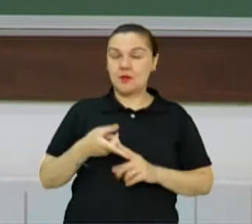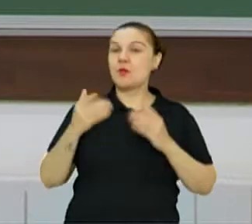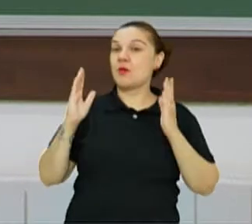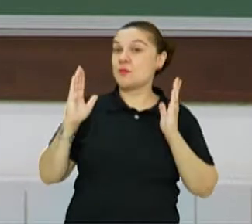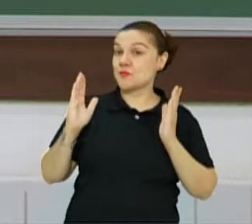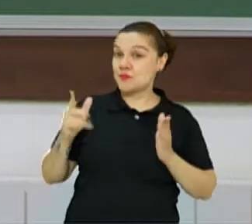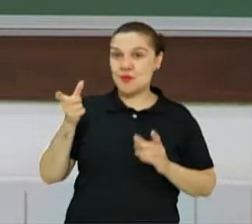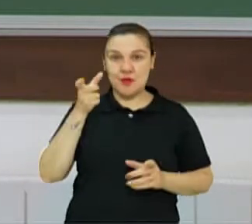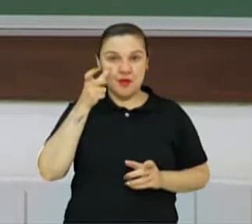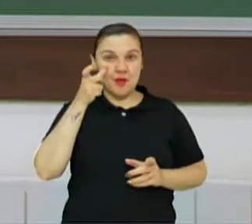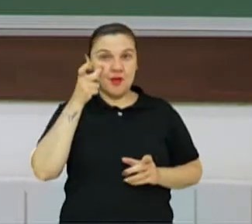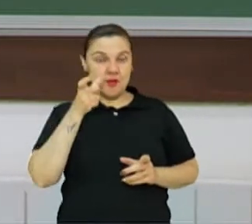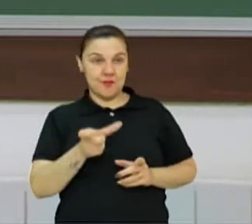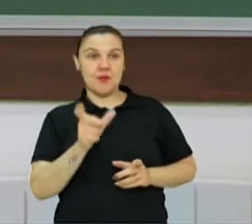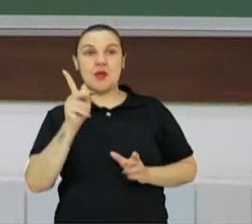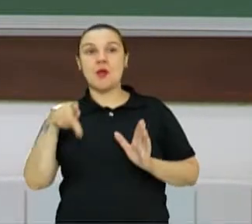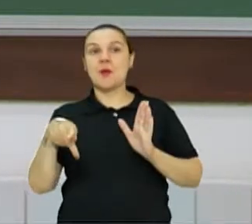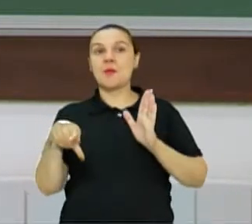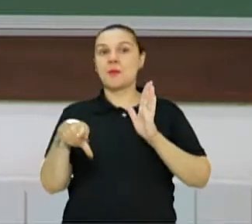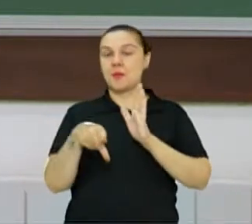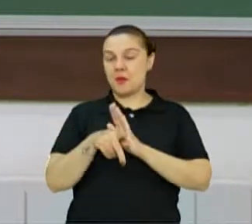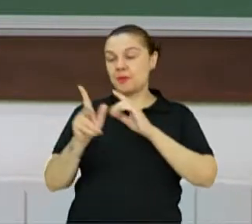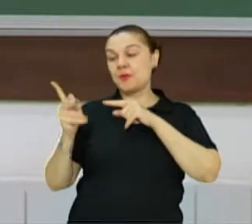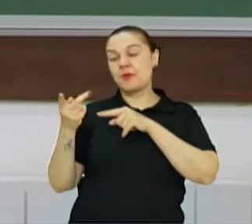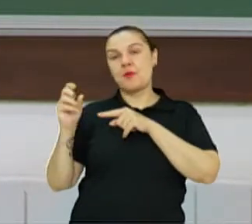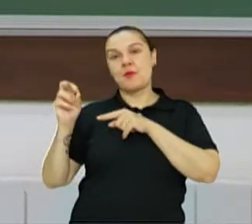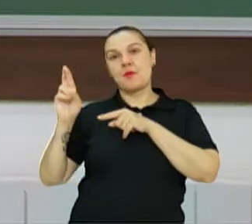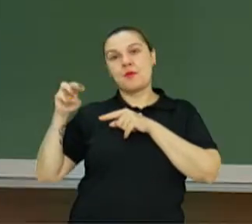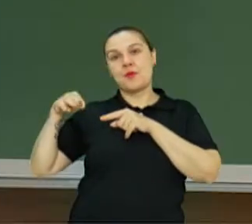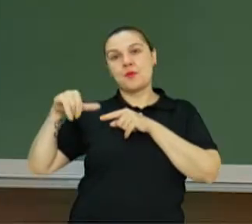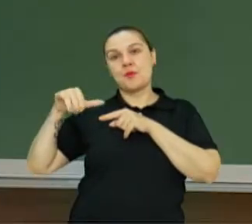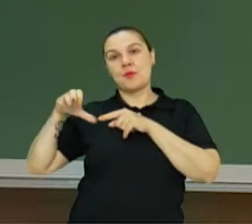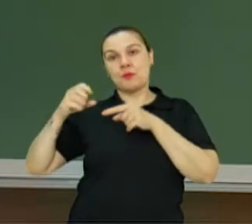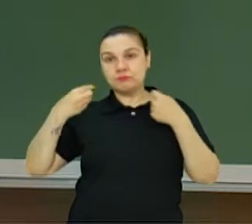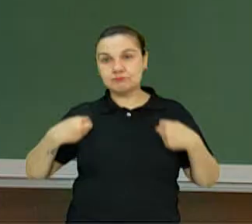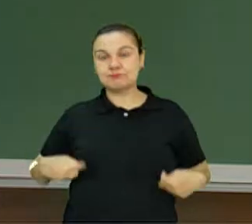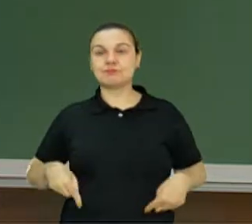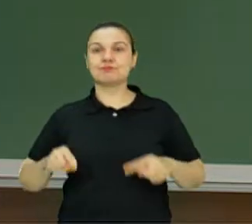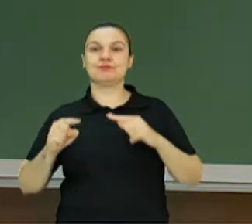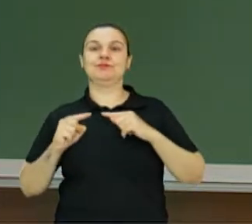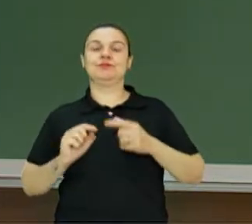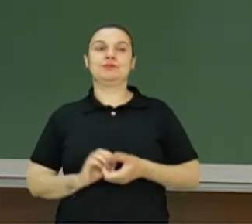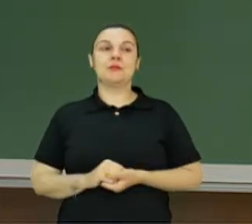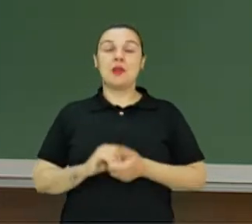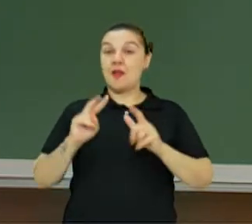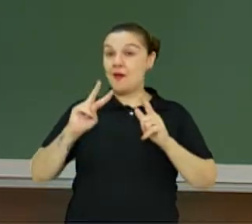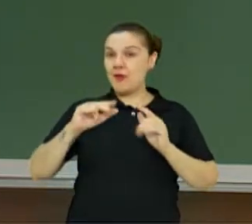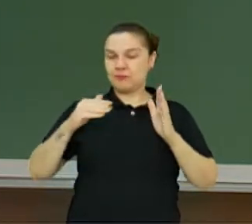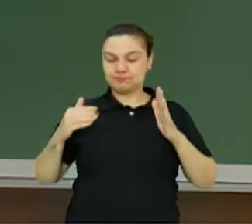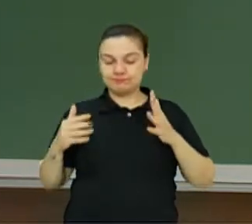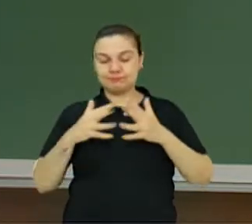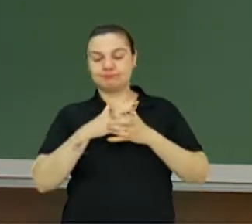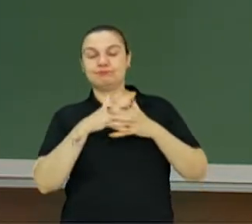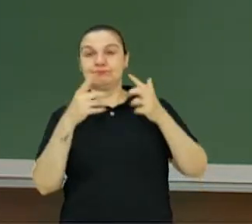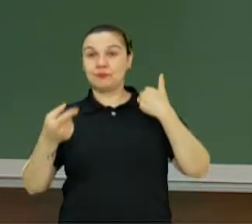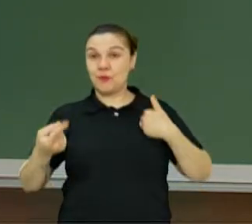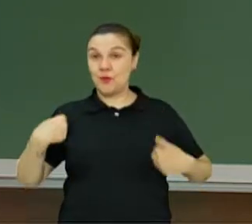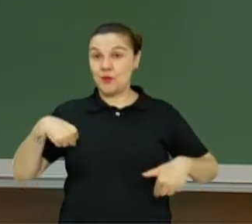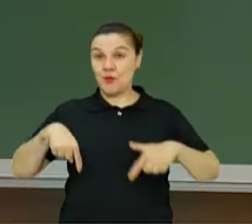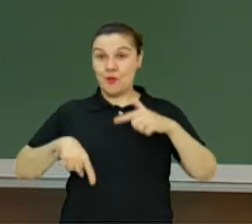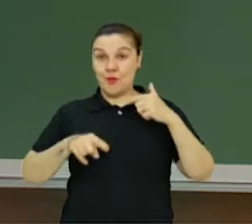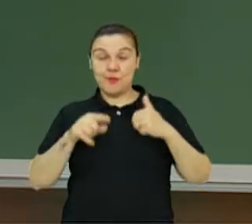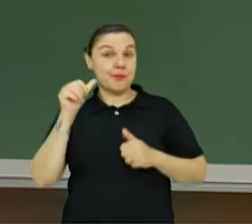gente viu, é um método, né, hormonal, é um método que vai aí interferir no funcionamento